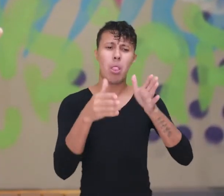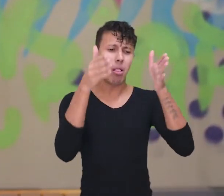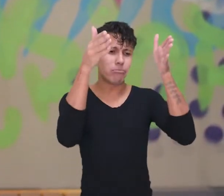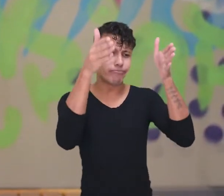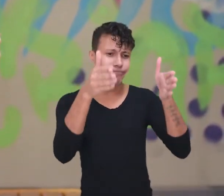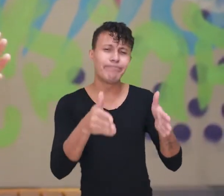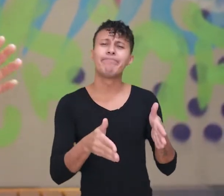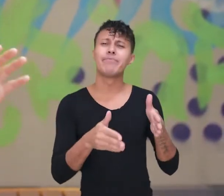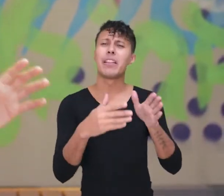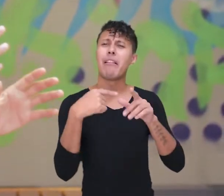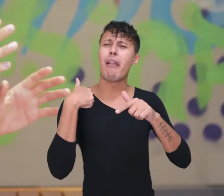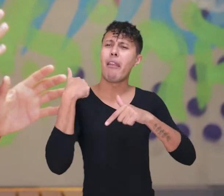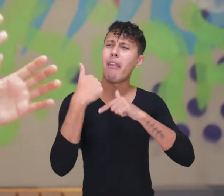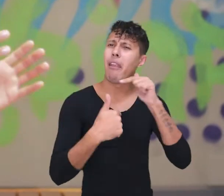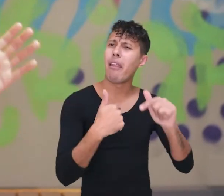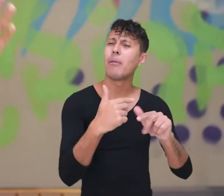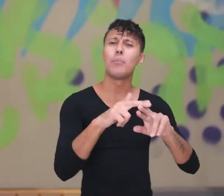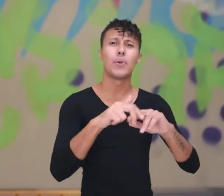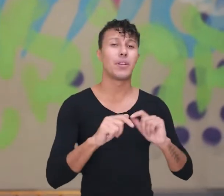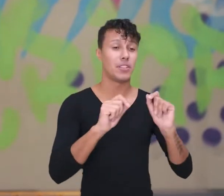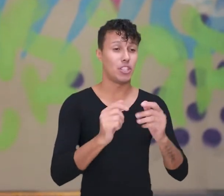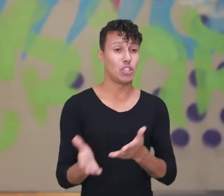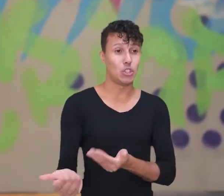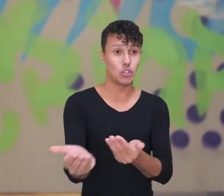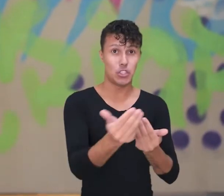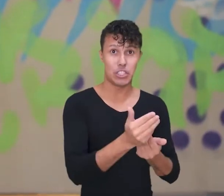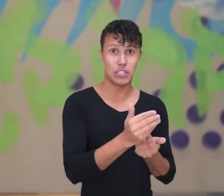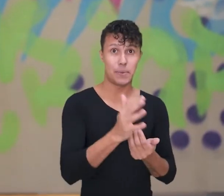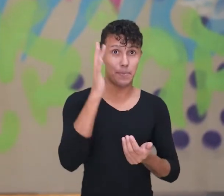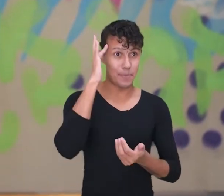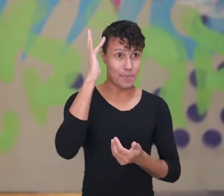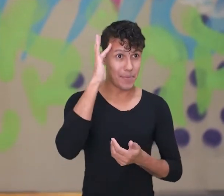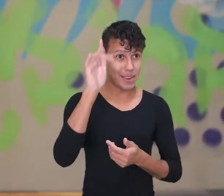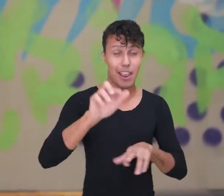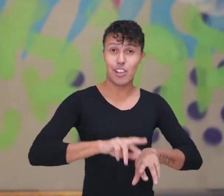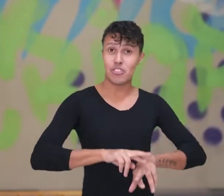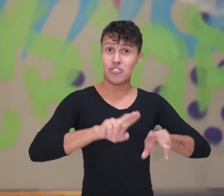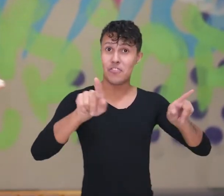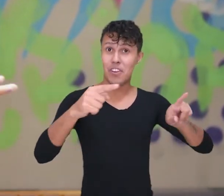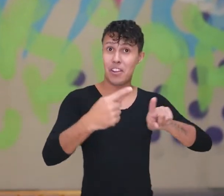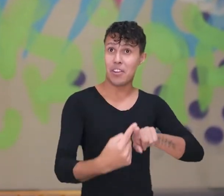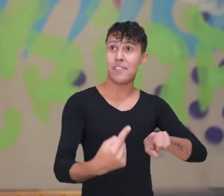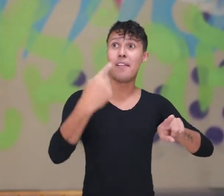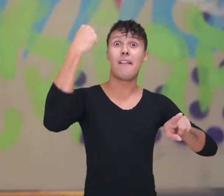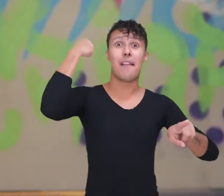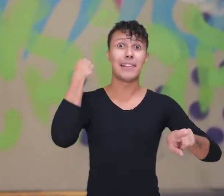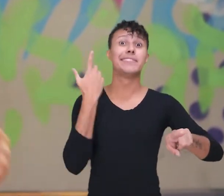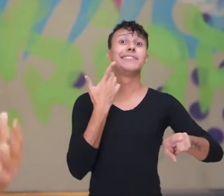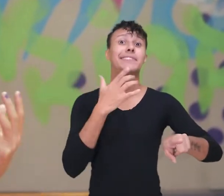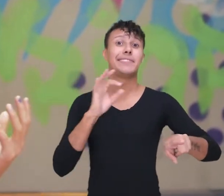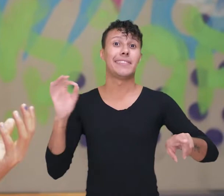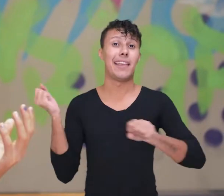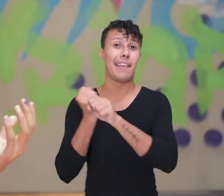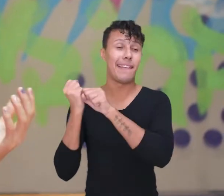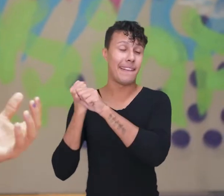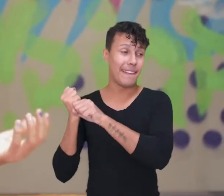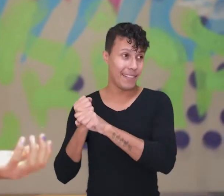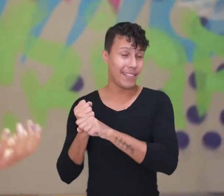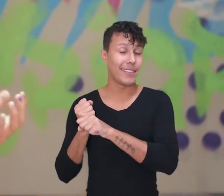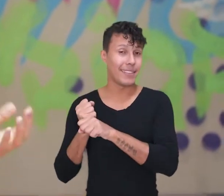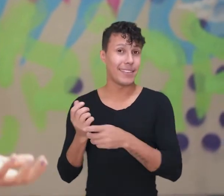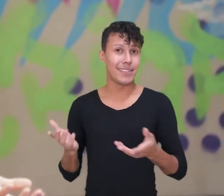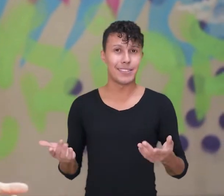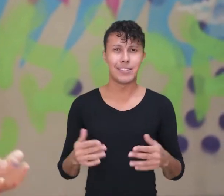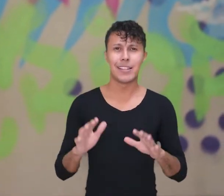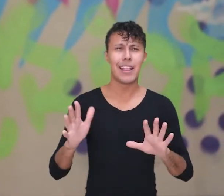meio... Porque a juventude, né, como a gente conhece hoje, é diferente de como era 100 anos atrás. Juventude daquela época era todo mundo